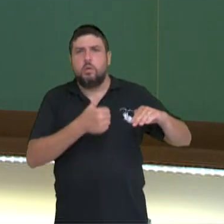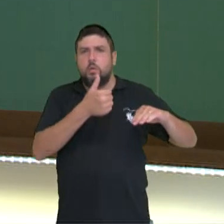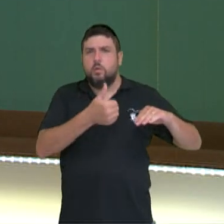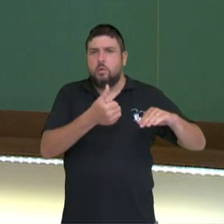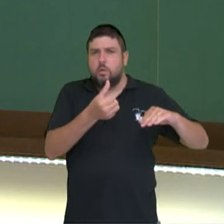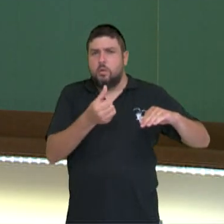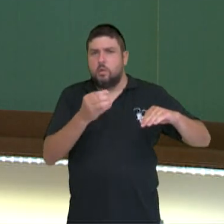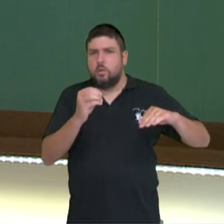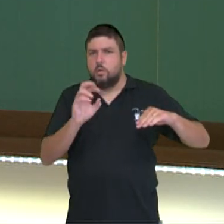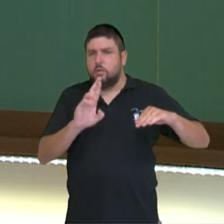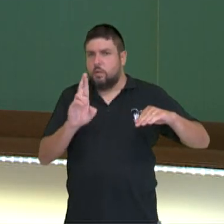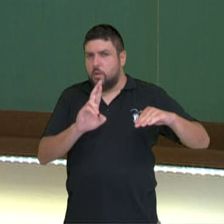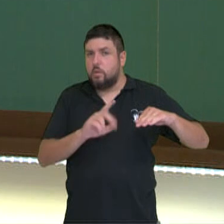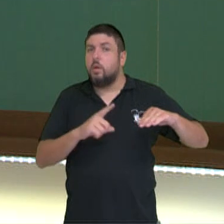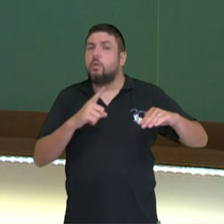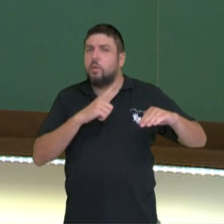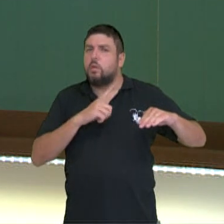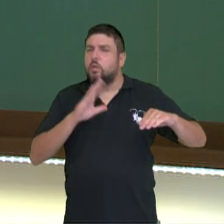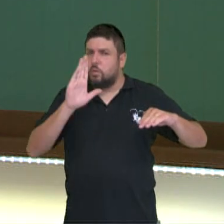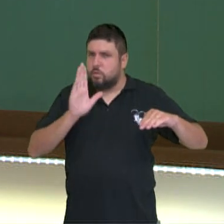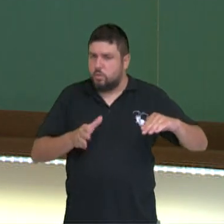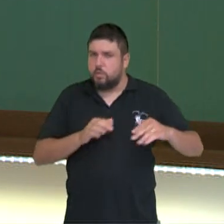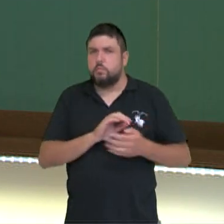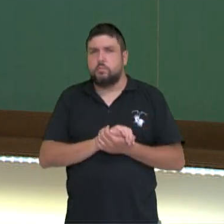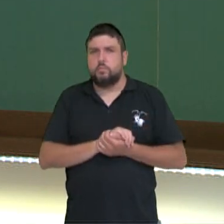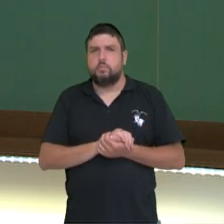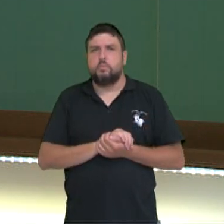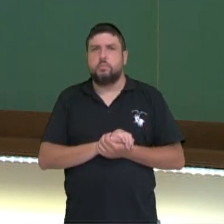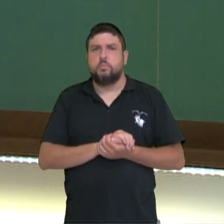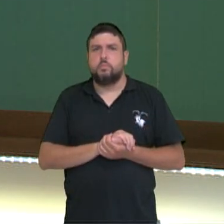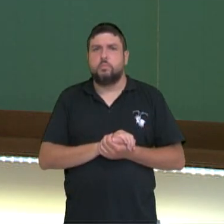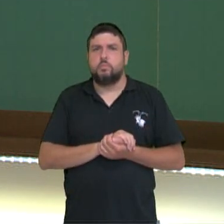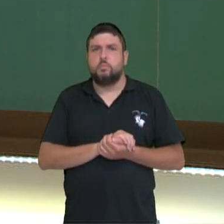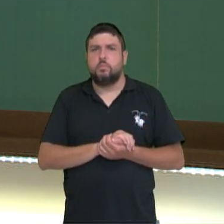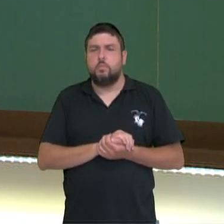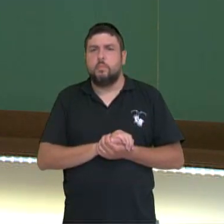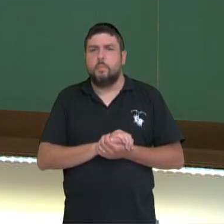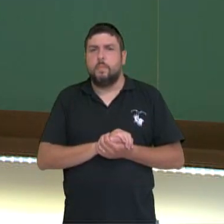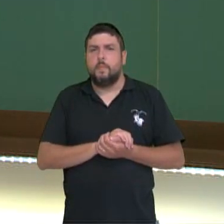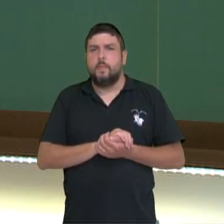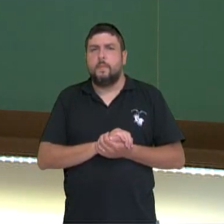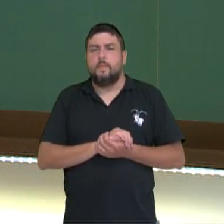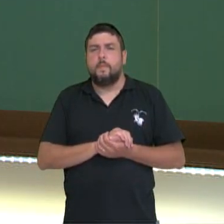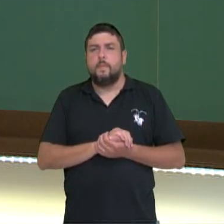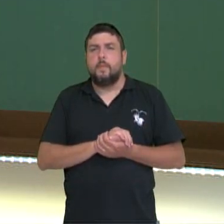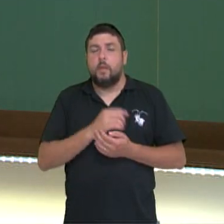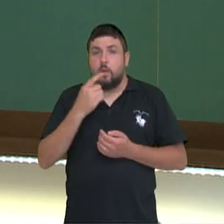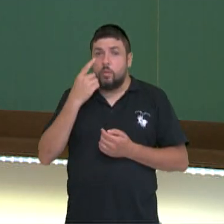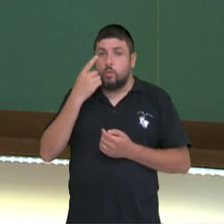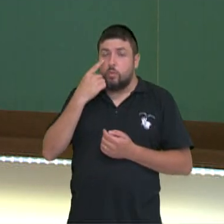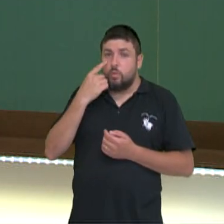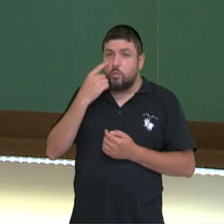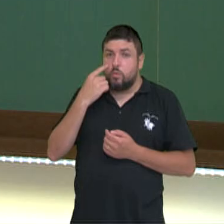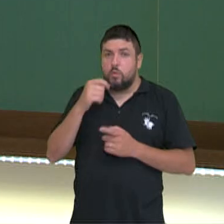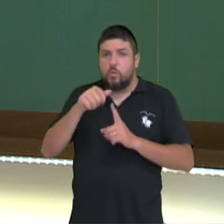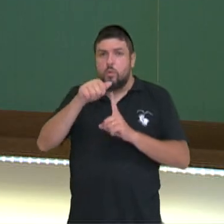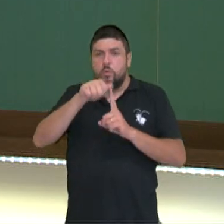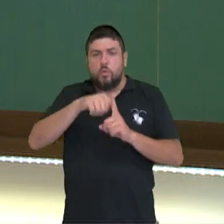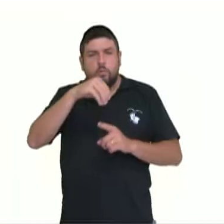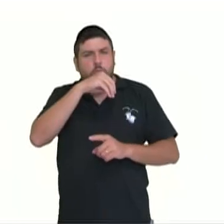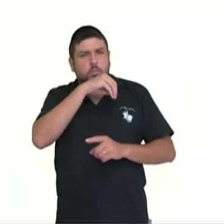R$ 160. Então, essas informações são bem importantes. Ela recebe, vamos voltar ali, ela recebe